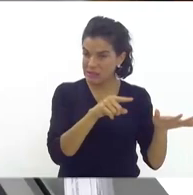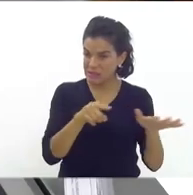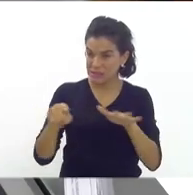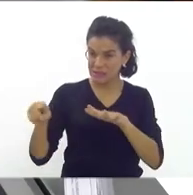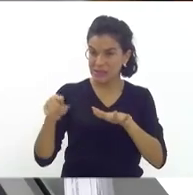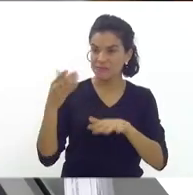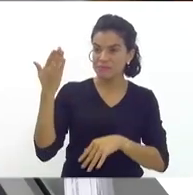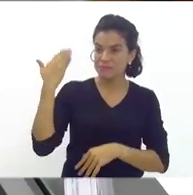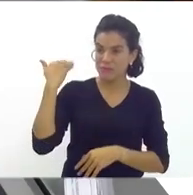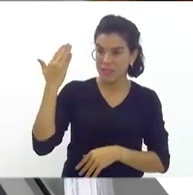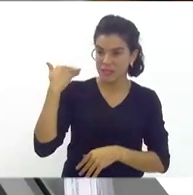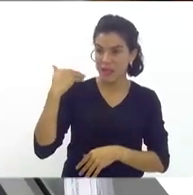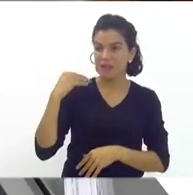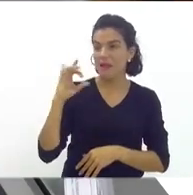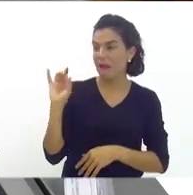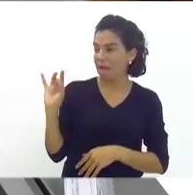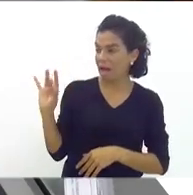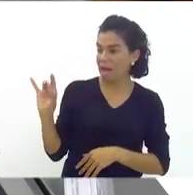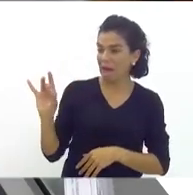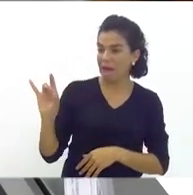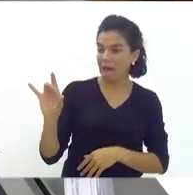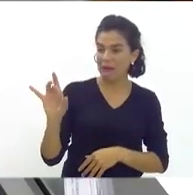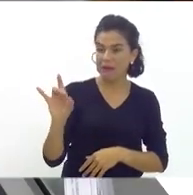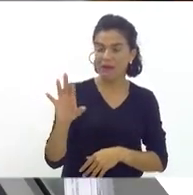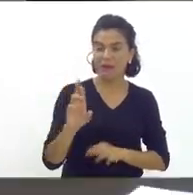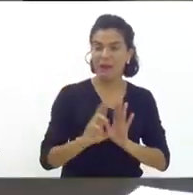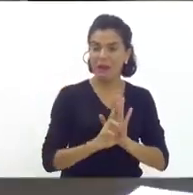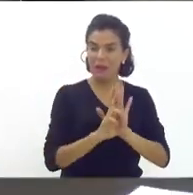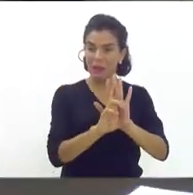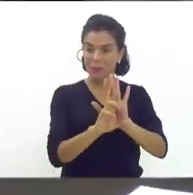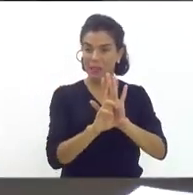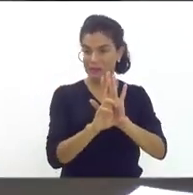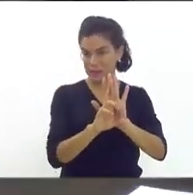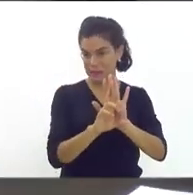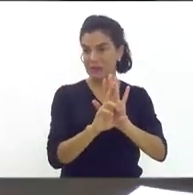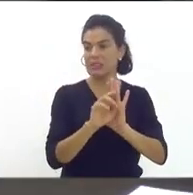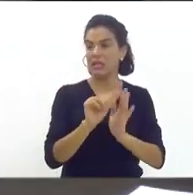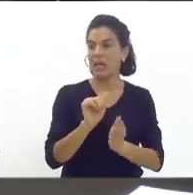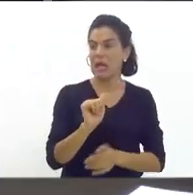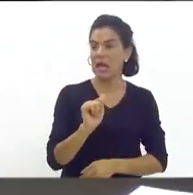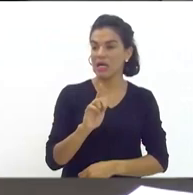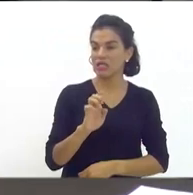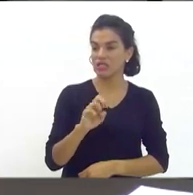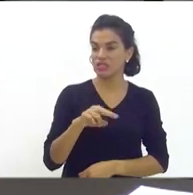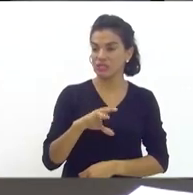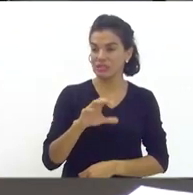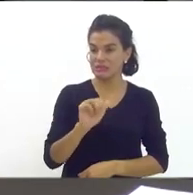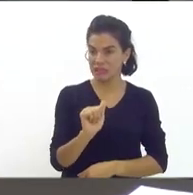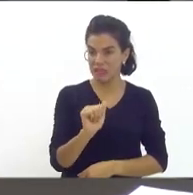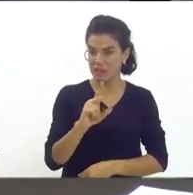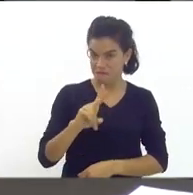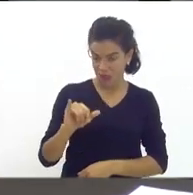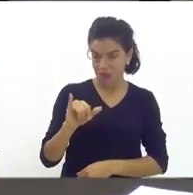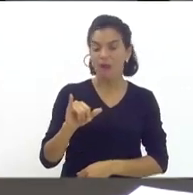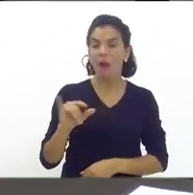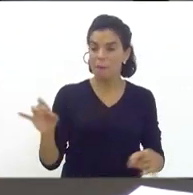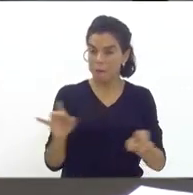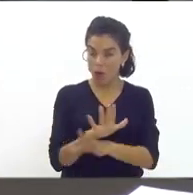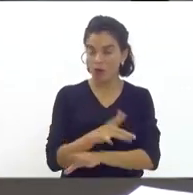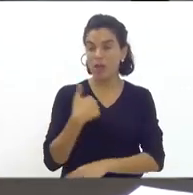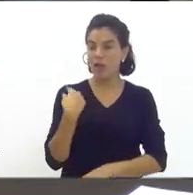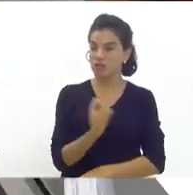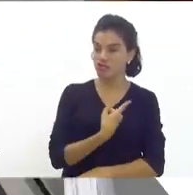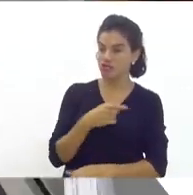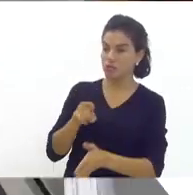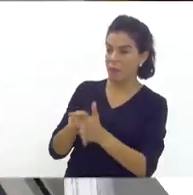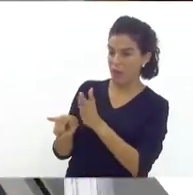as agências vão poder fazer uma uma pequena introdução e depois nós vamos fazer as perguntas é isso perfeito